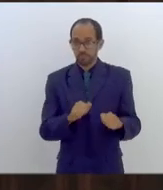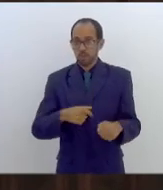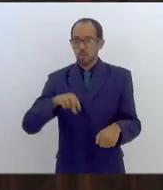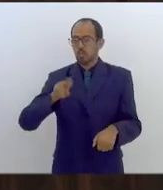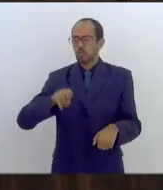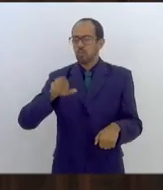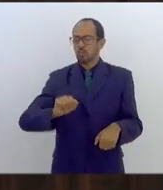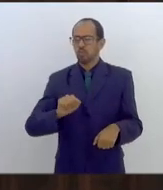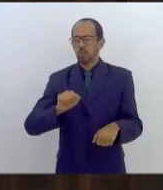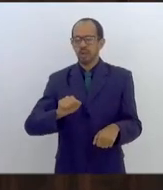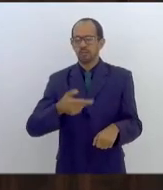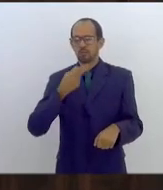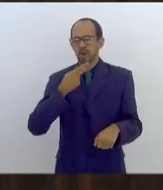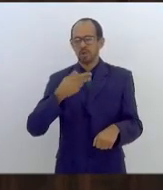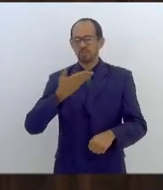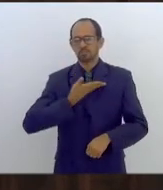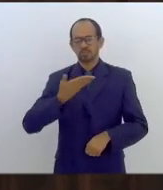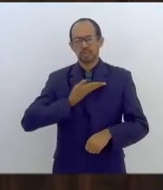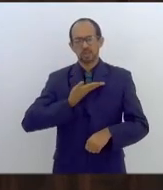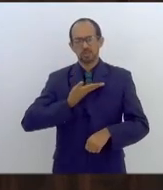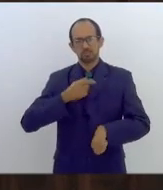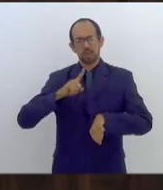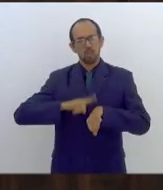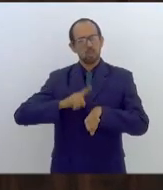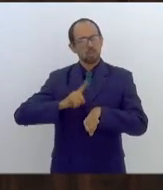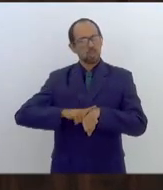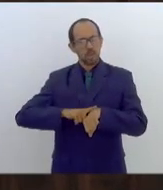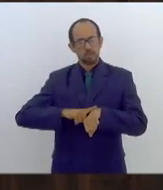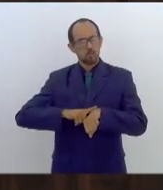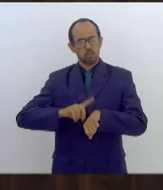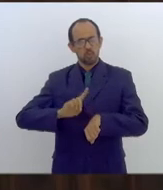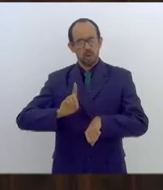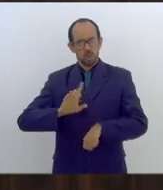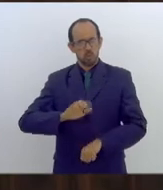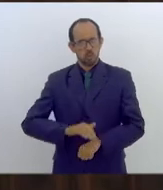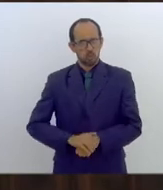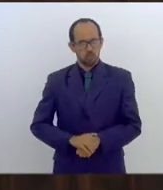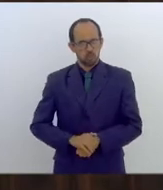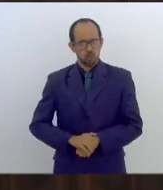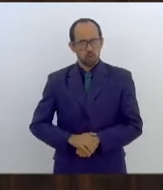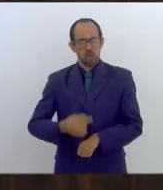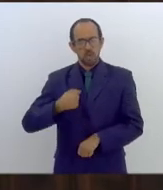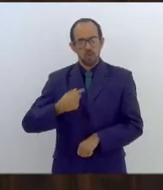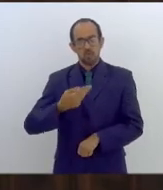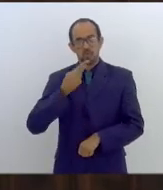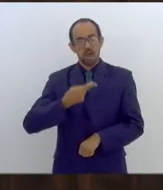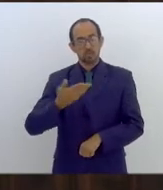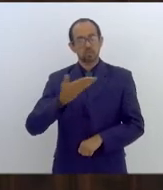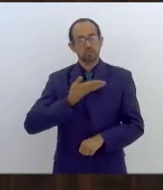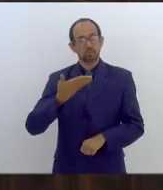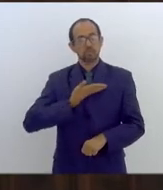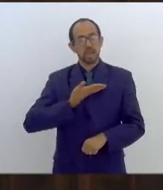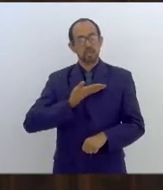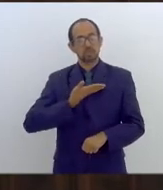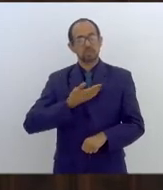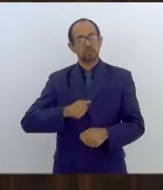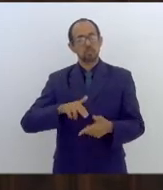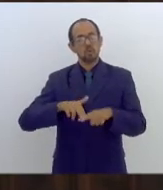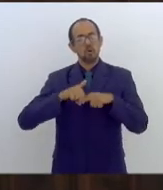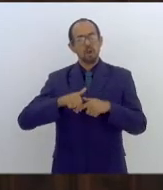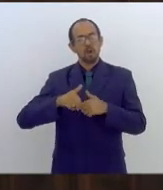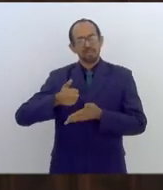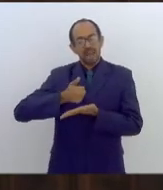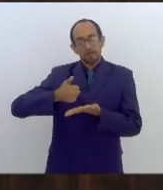as amizades pelo tempo de conhecimento Eu meço as amizades pela Essência